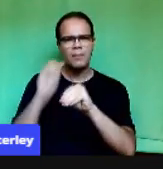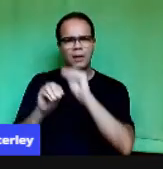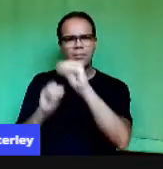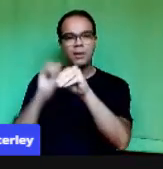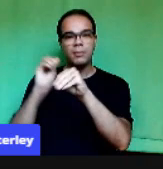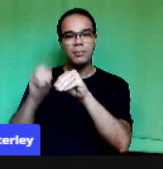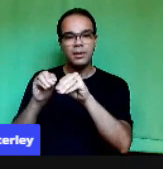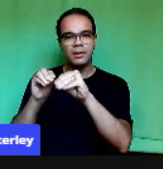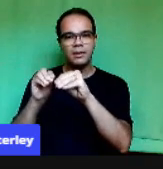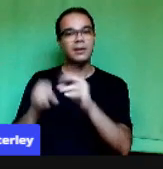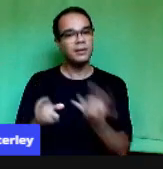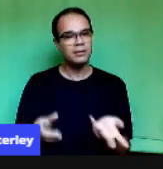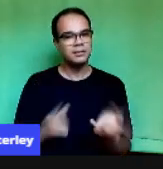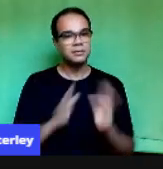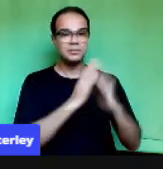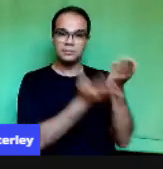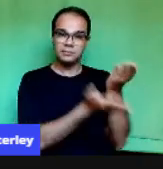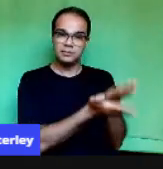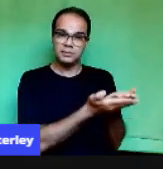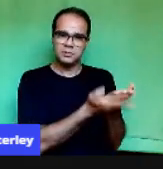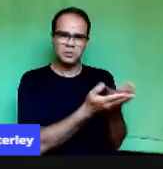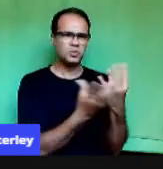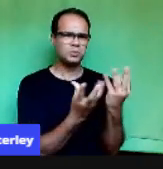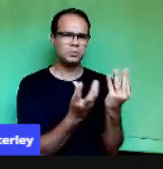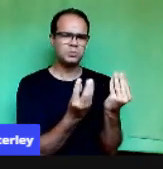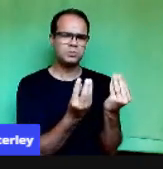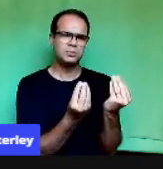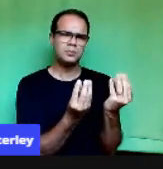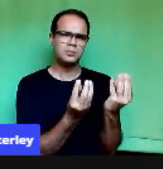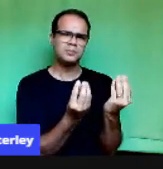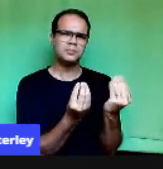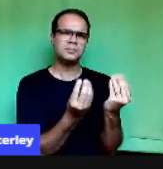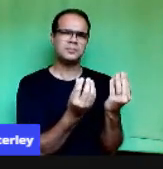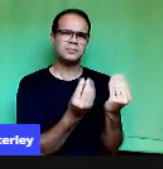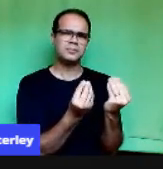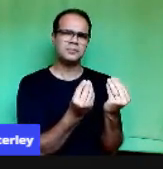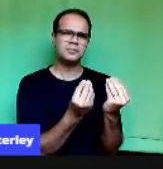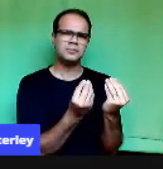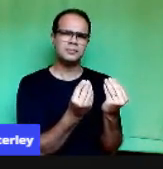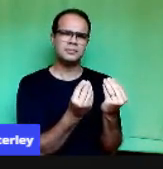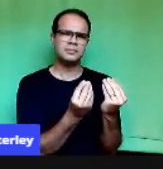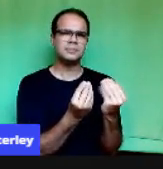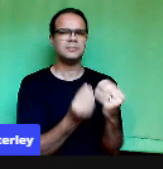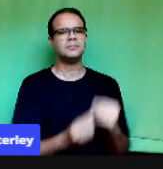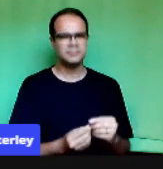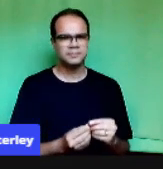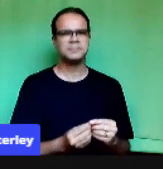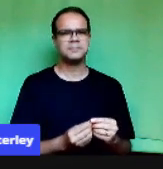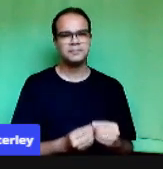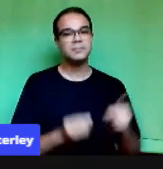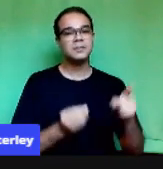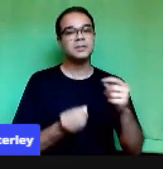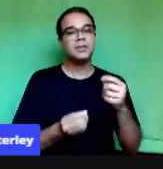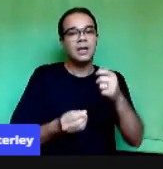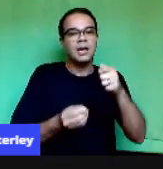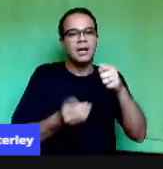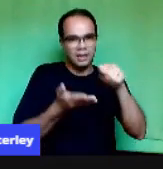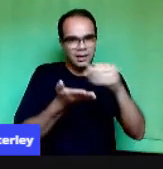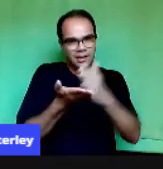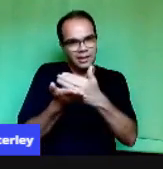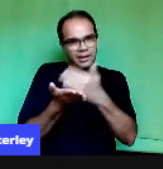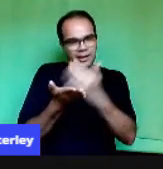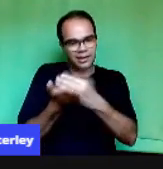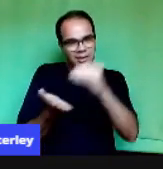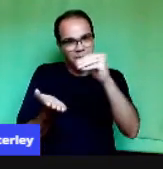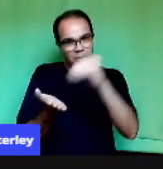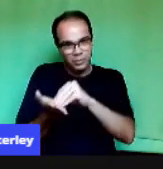nossas escolas, e aqui eu agradeço a cada um de vocês, têm contribuído para levar nesse caderno uns conteúdos que